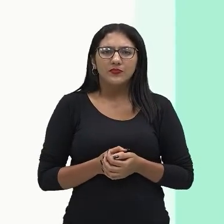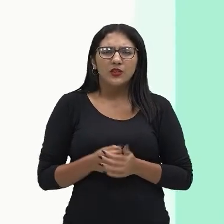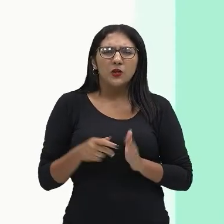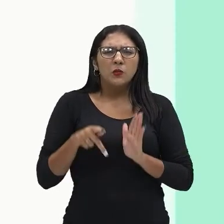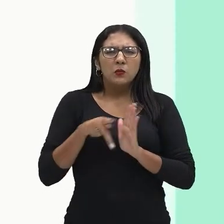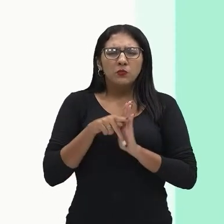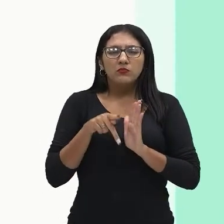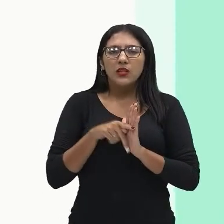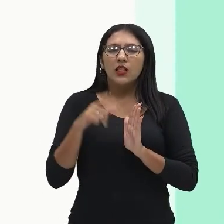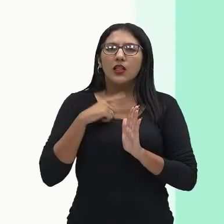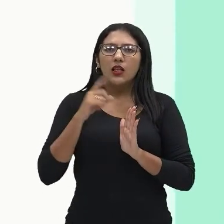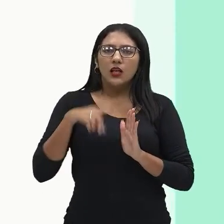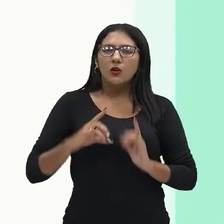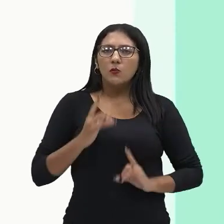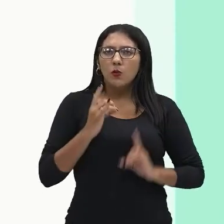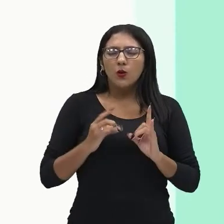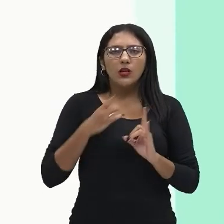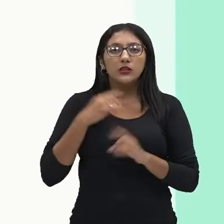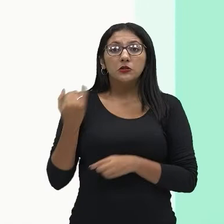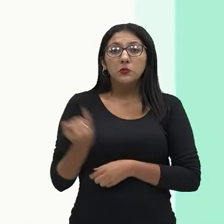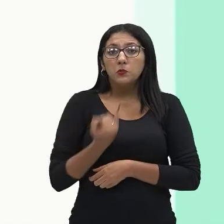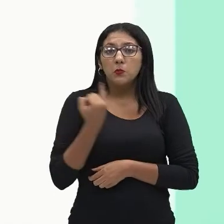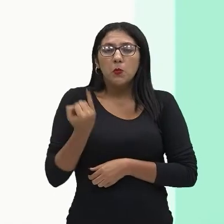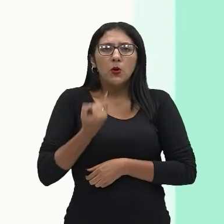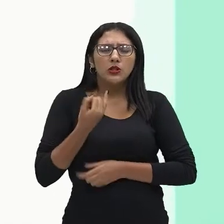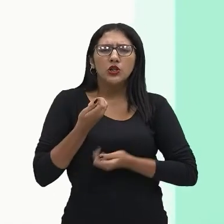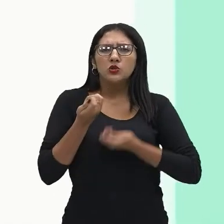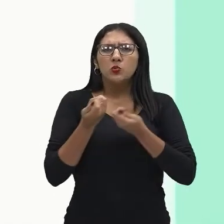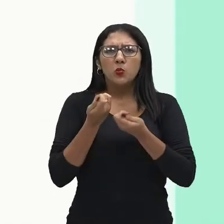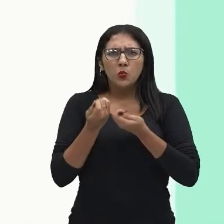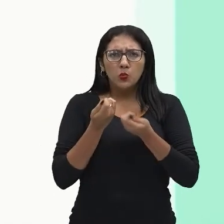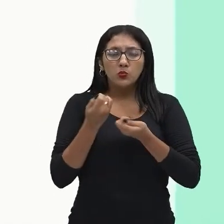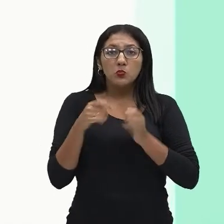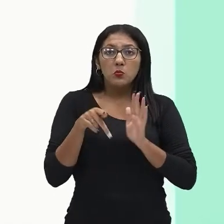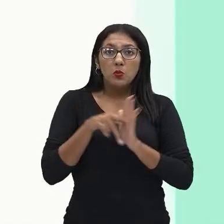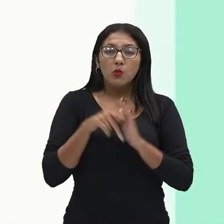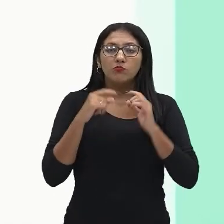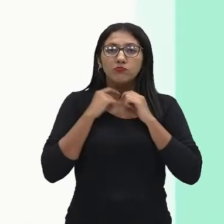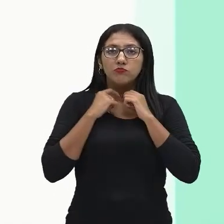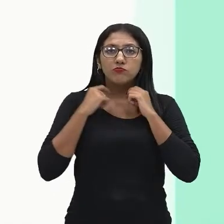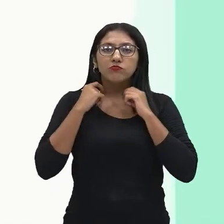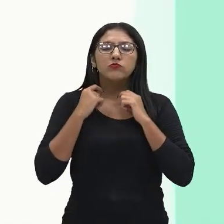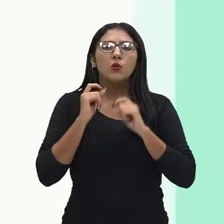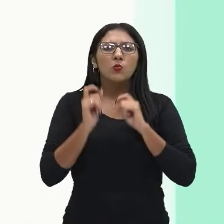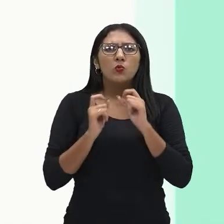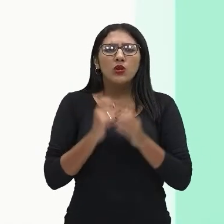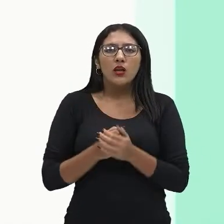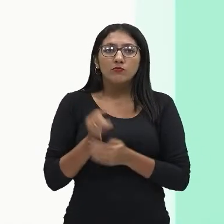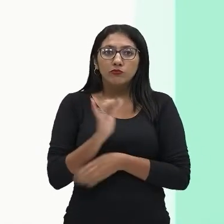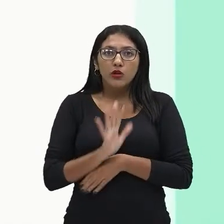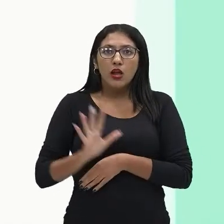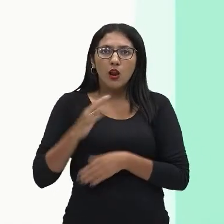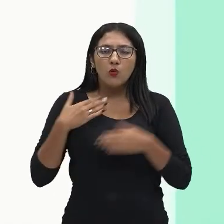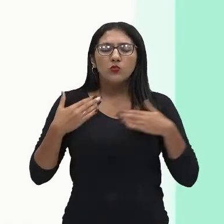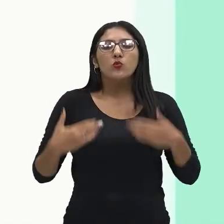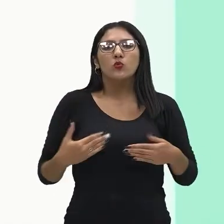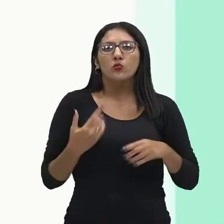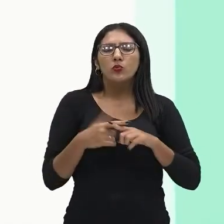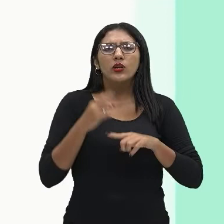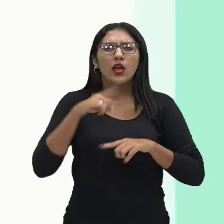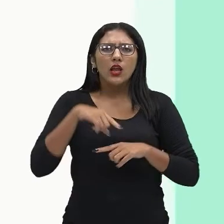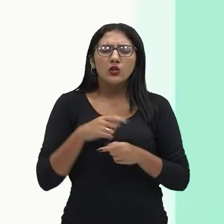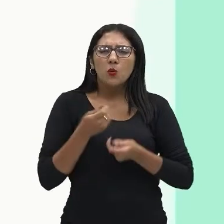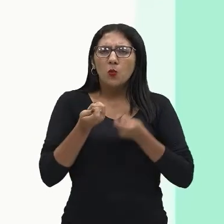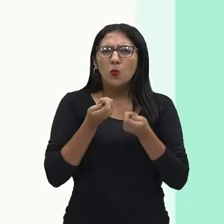de grande importância na regulação endócrina geral, pois controla